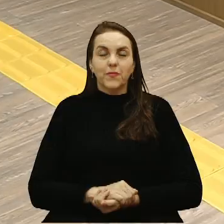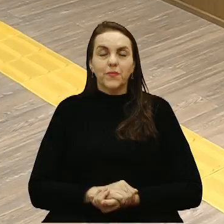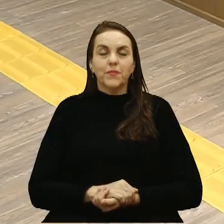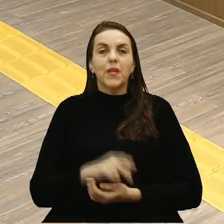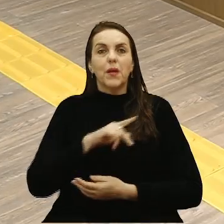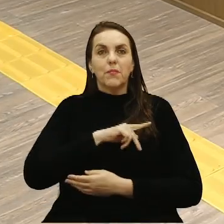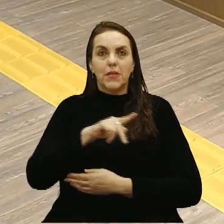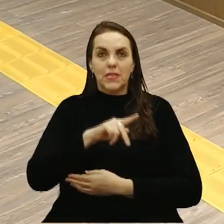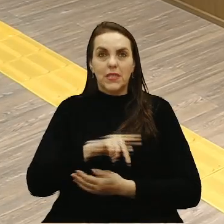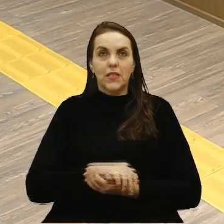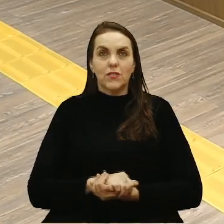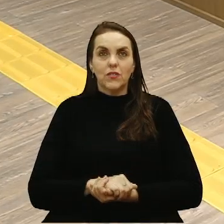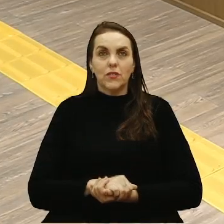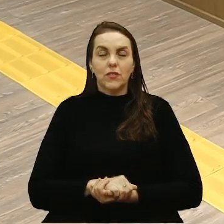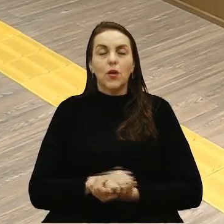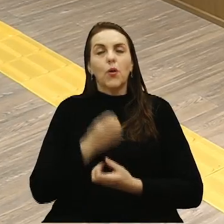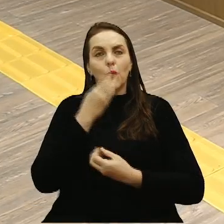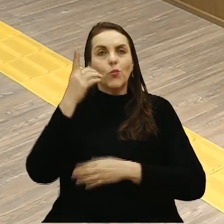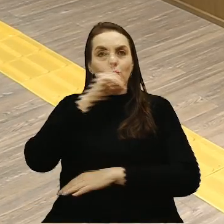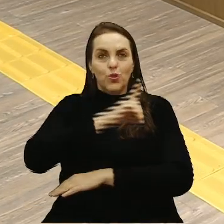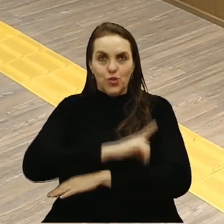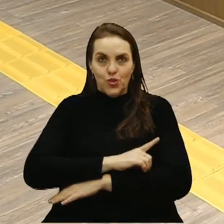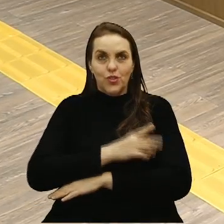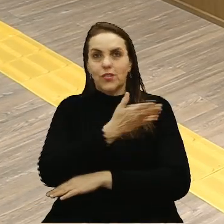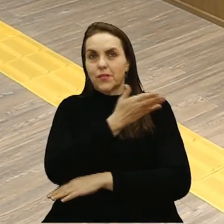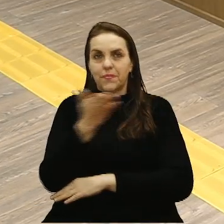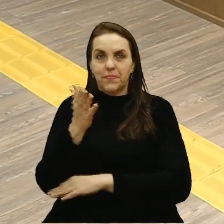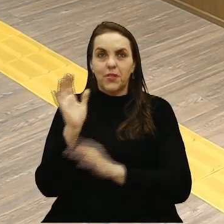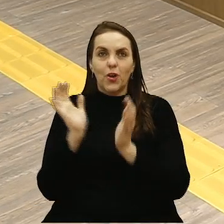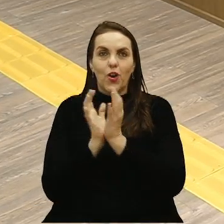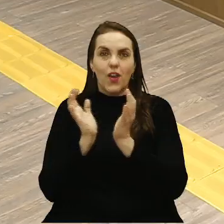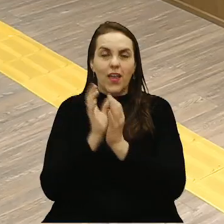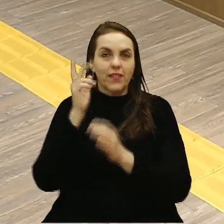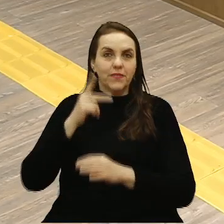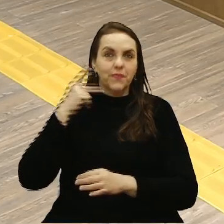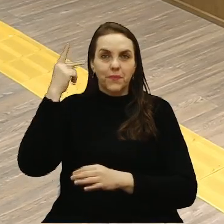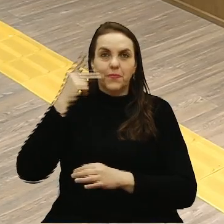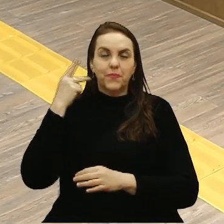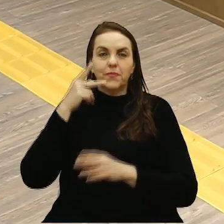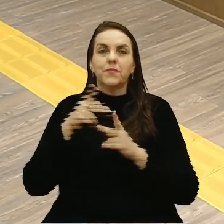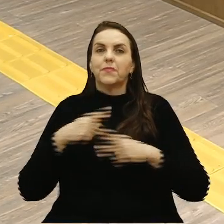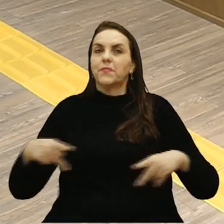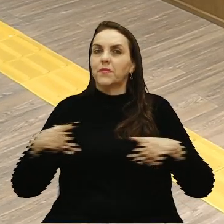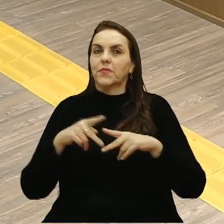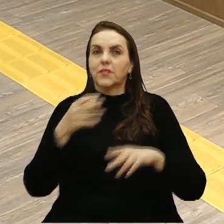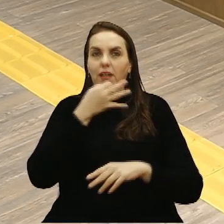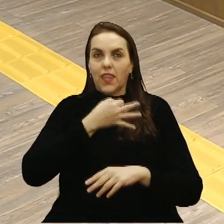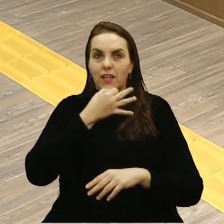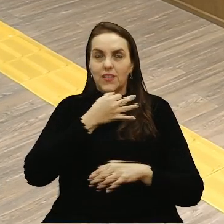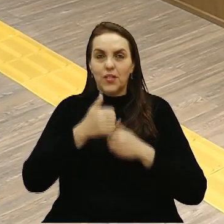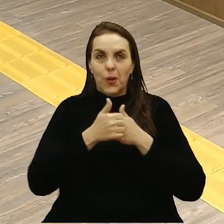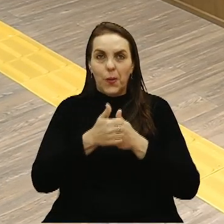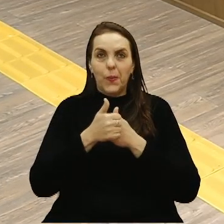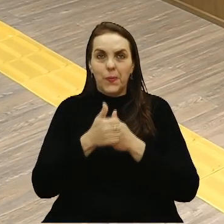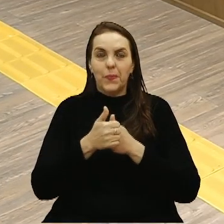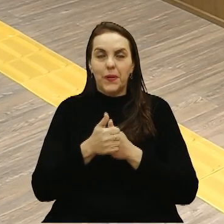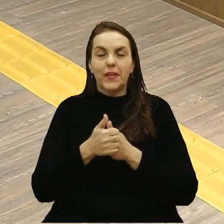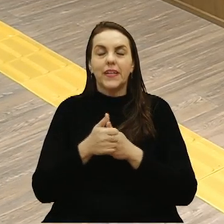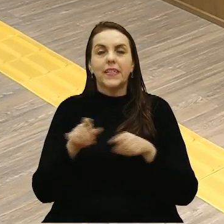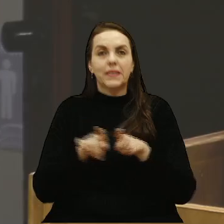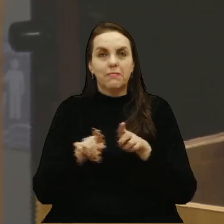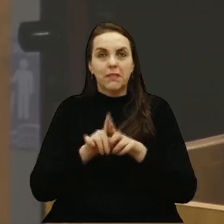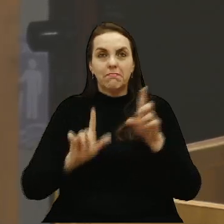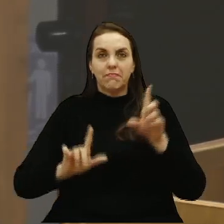Presidente, bom dia ao senhor, aos colegas vereadores, à população caxiense que nos acompanha aqui nessa oportunidade, aqueles que irão nos assistir